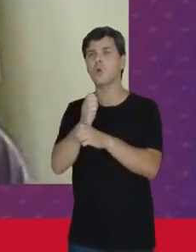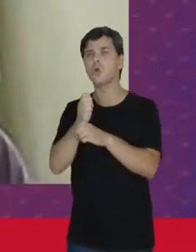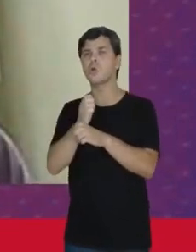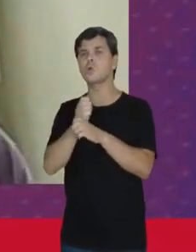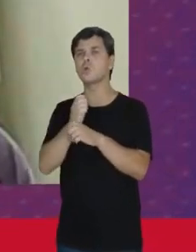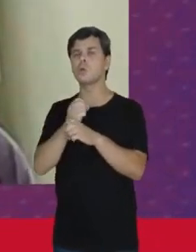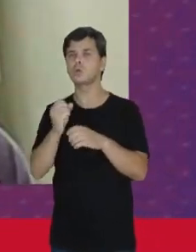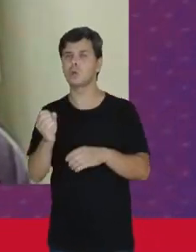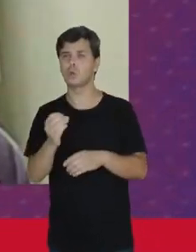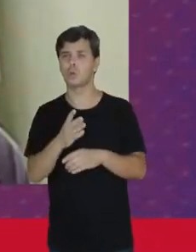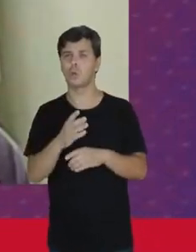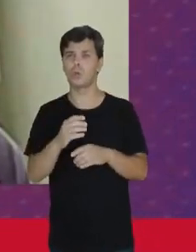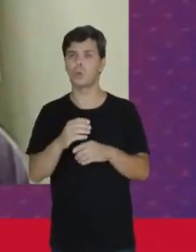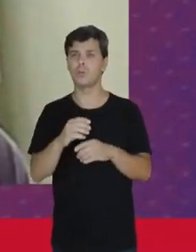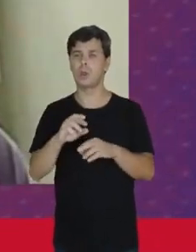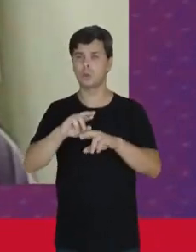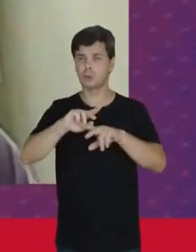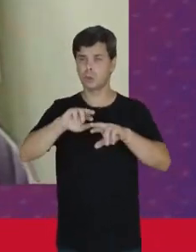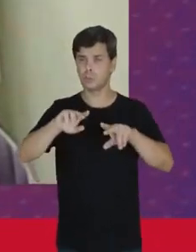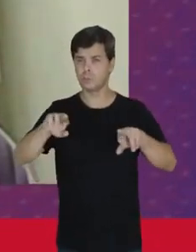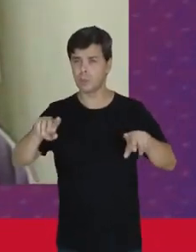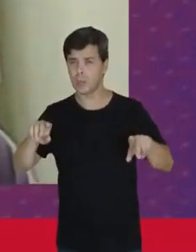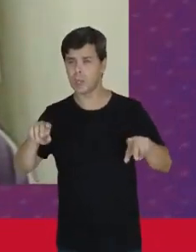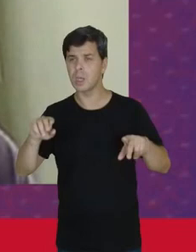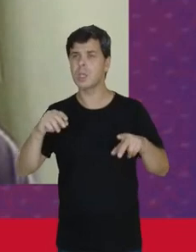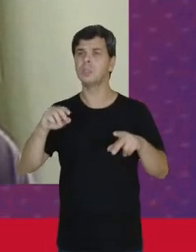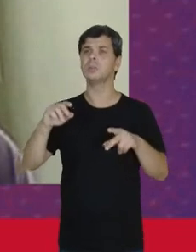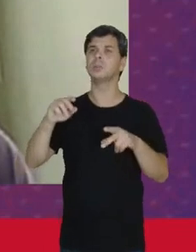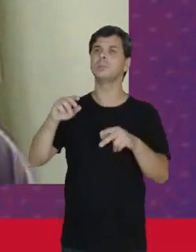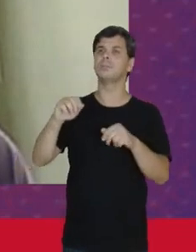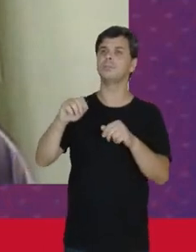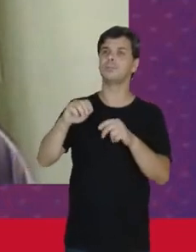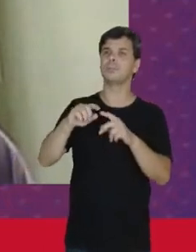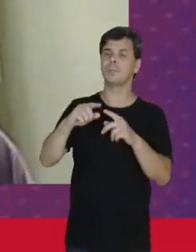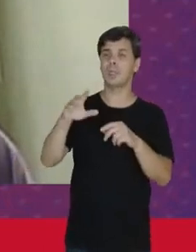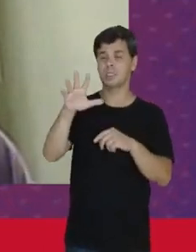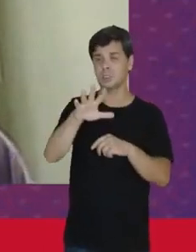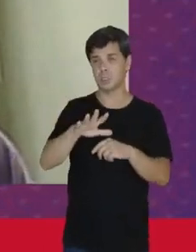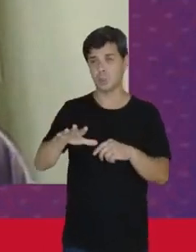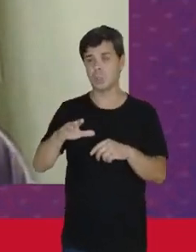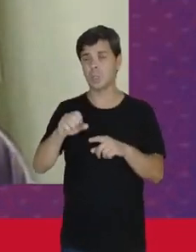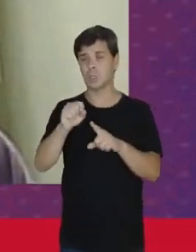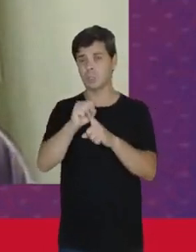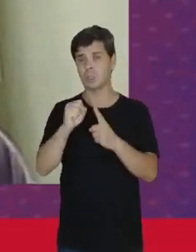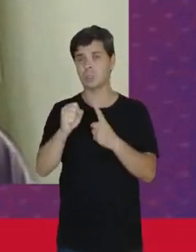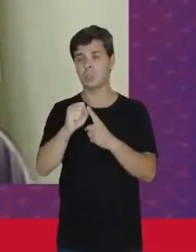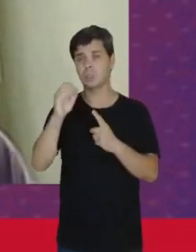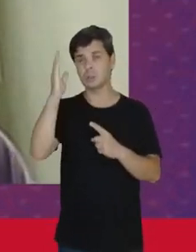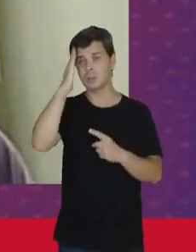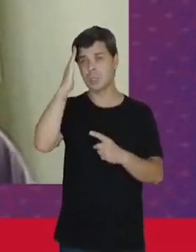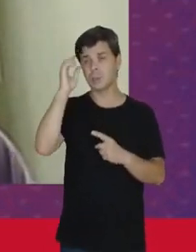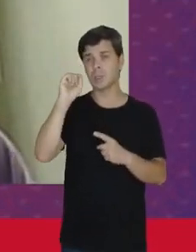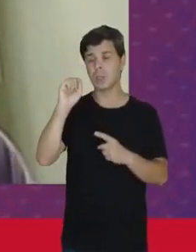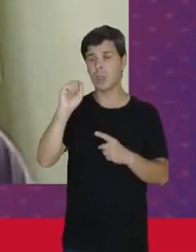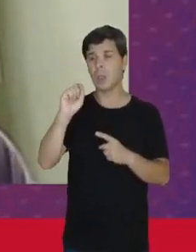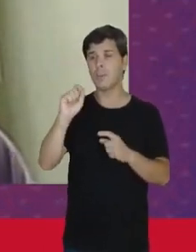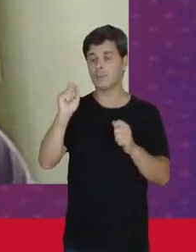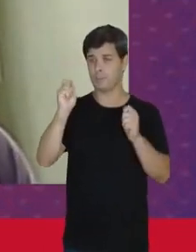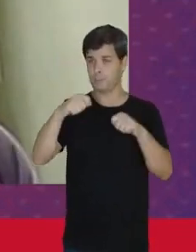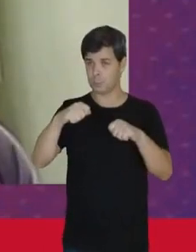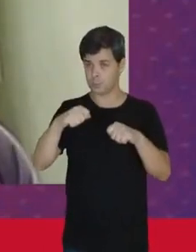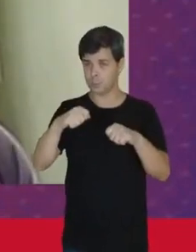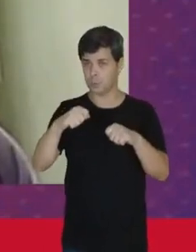né, coletiva entre os diferentes atores, atrizes, né, setores da sociedade que entendem, né, que é possível um